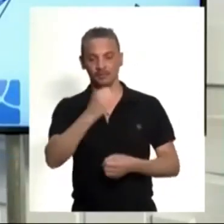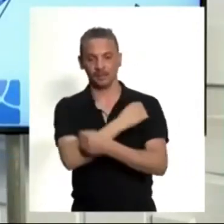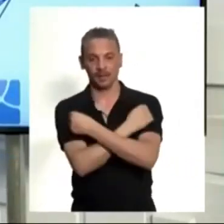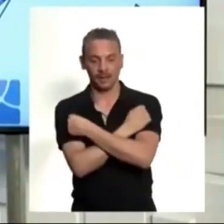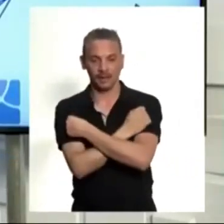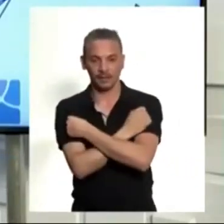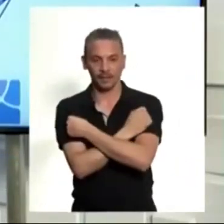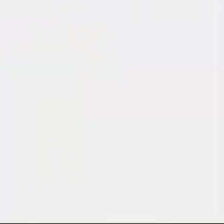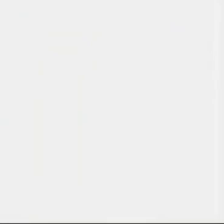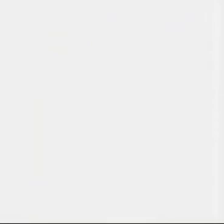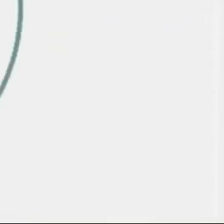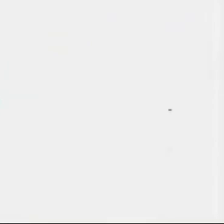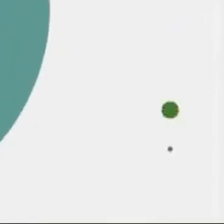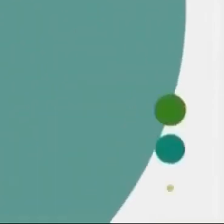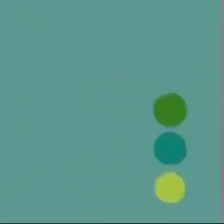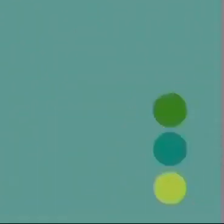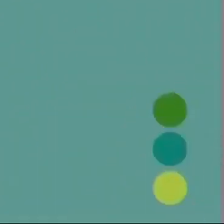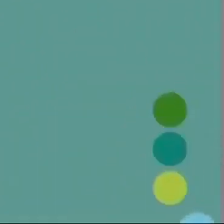abraço. É isso aí, galera.